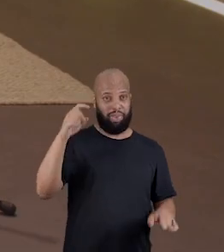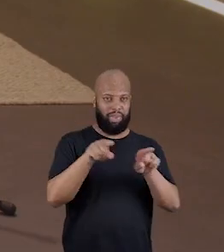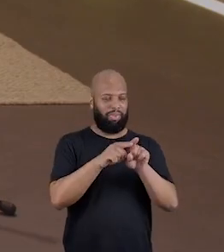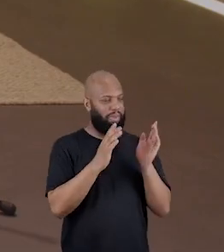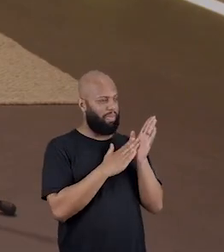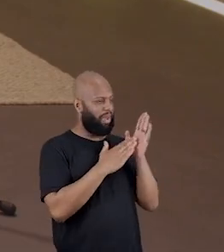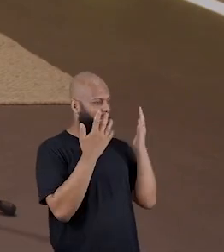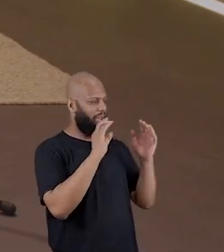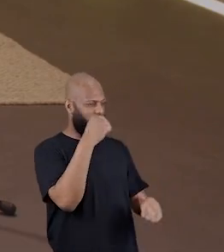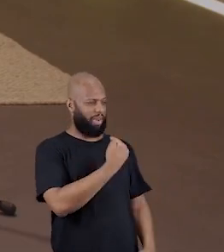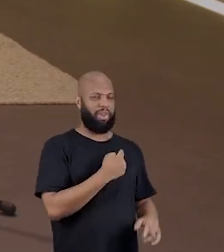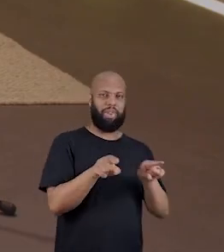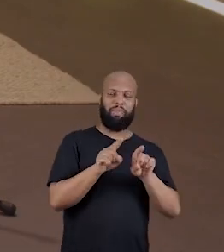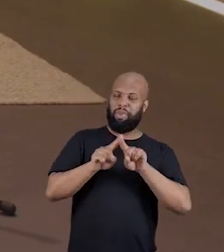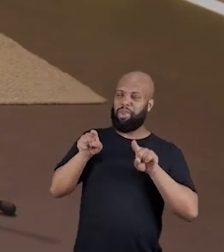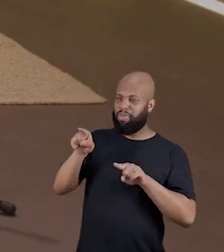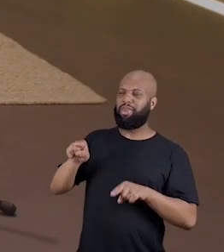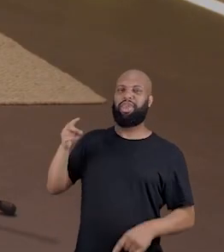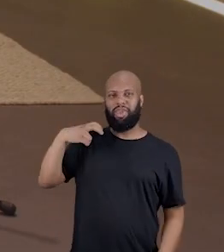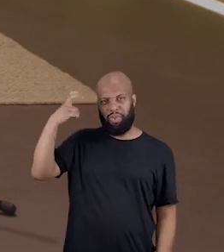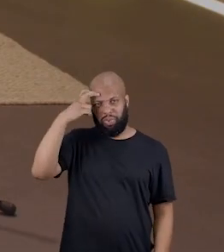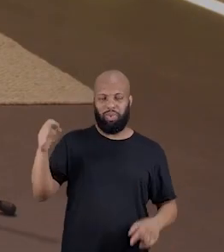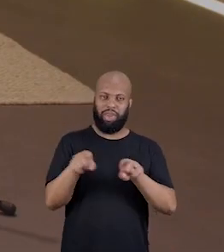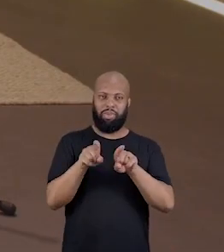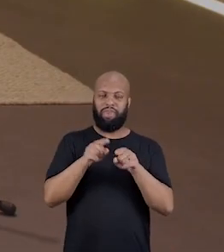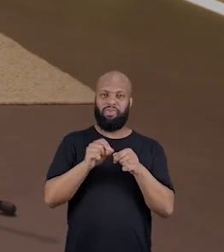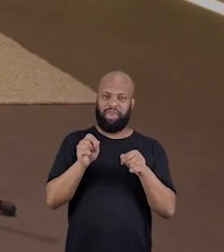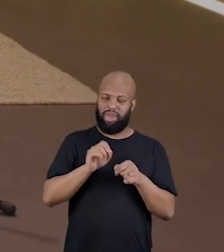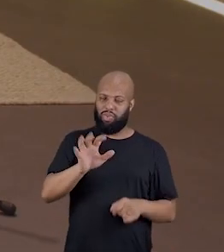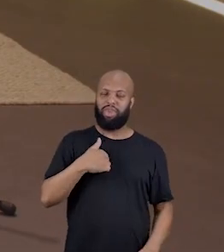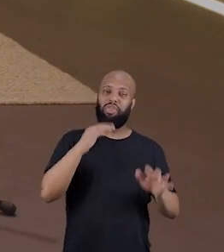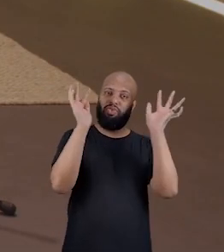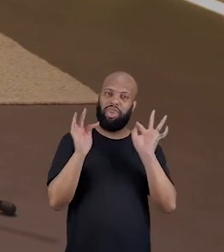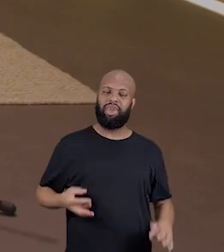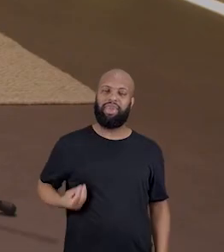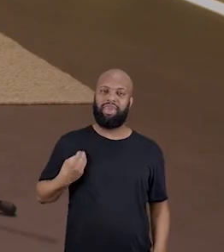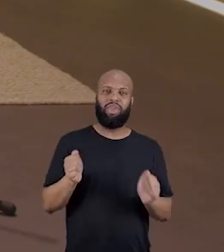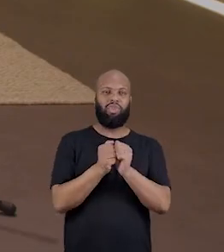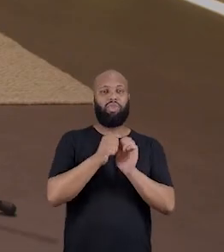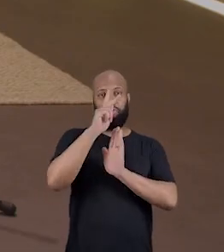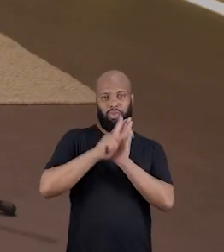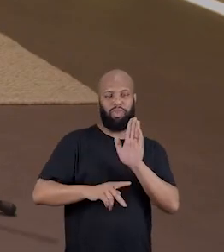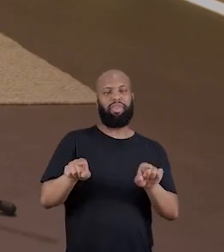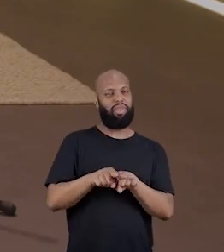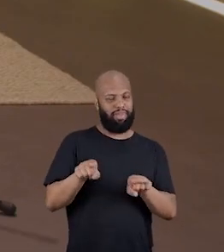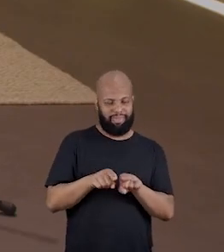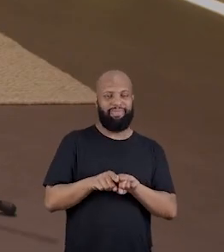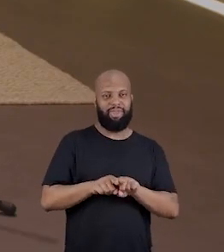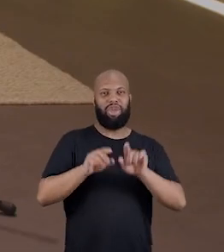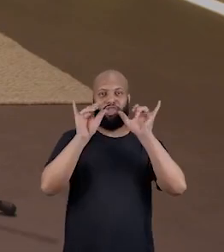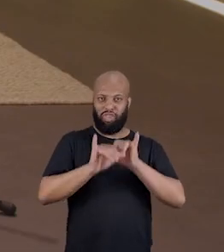da cultura. Eu acho que... Parabéns para nós. Para nós, né? Mas vocês, obviamente, capitaneando isso, eu fiquei muito feliz de fazer parte, de alguma maneira, desse